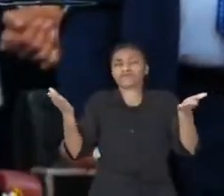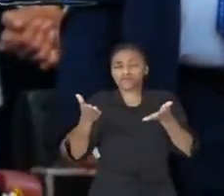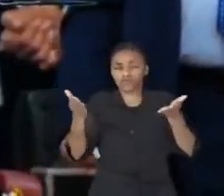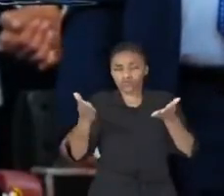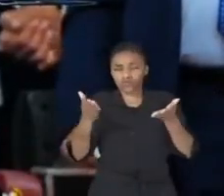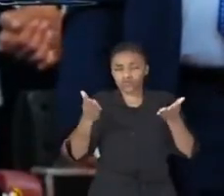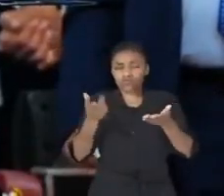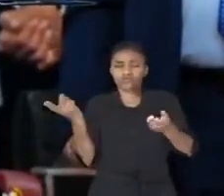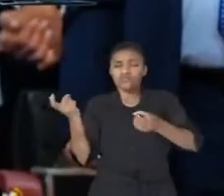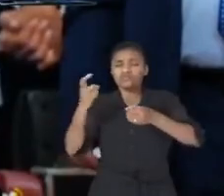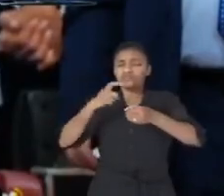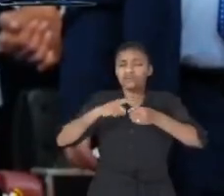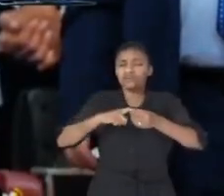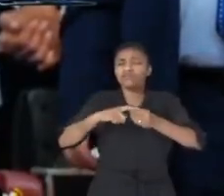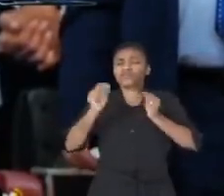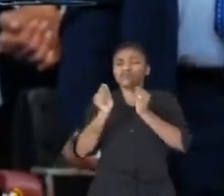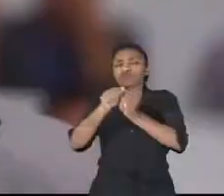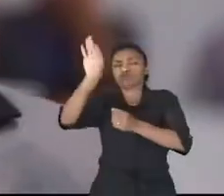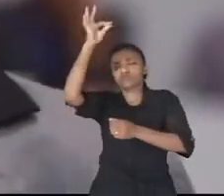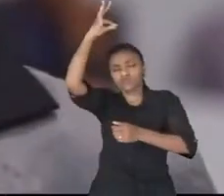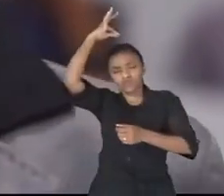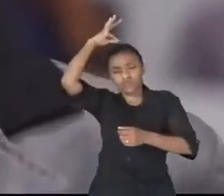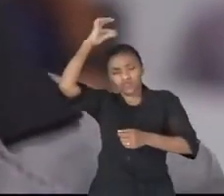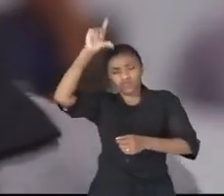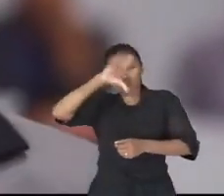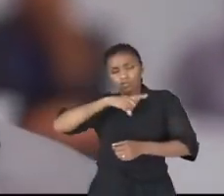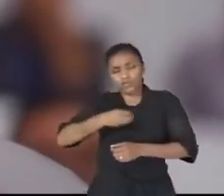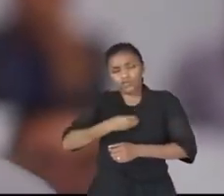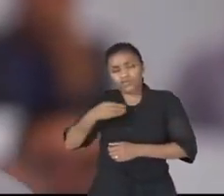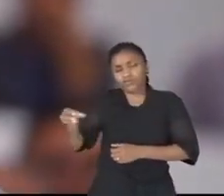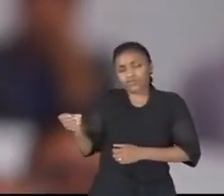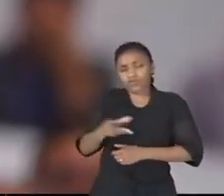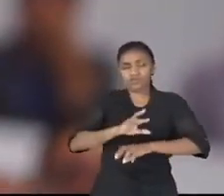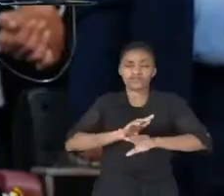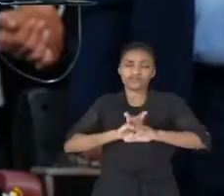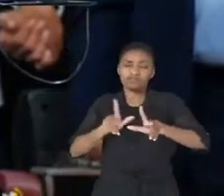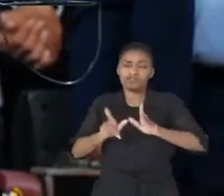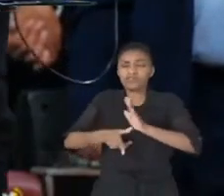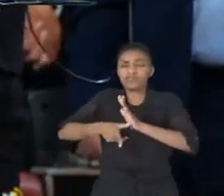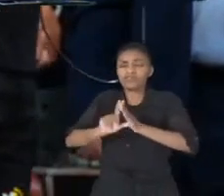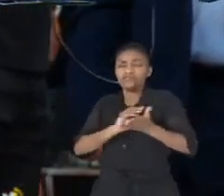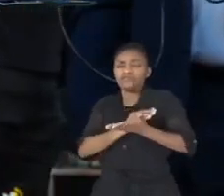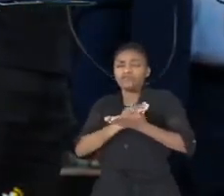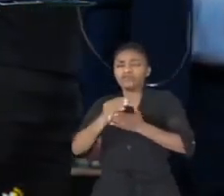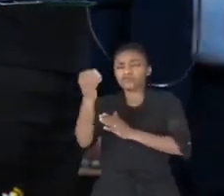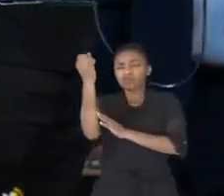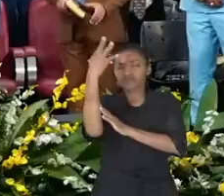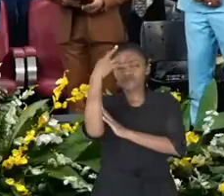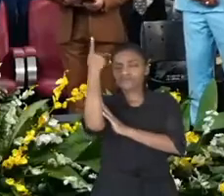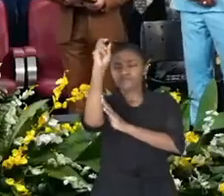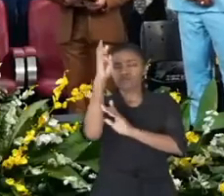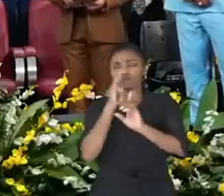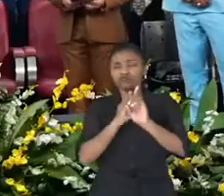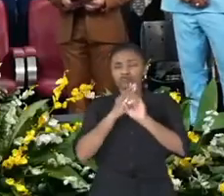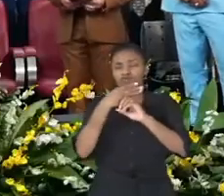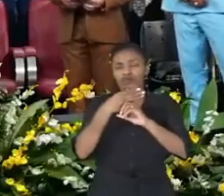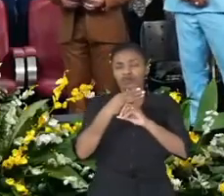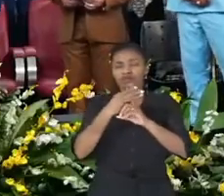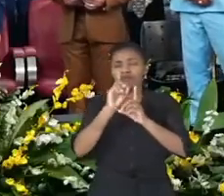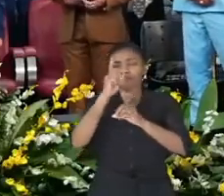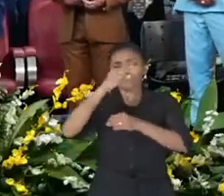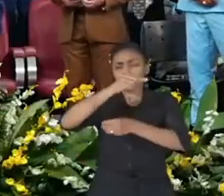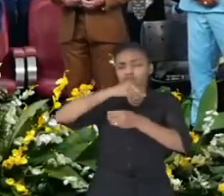voltarão voando nas asas de um novo tempo. E antes que eu comece a revelar os seus mistérios, cerque